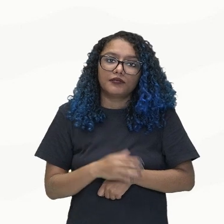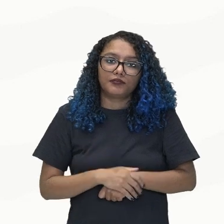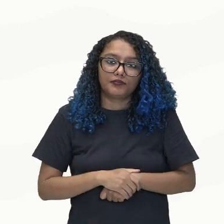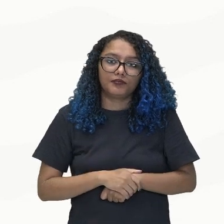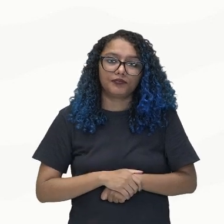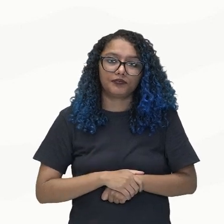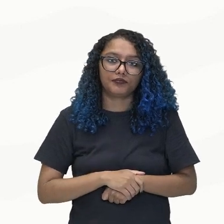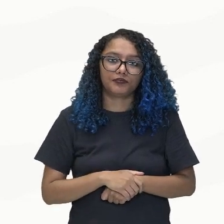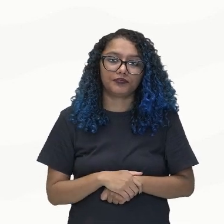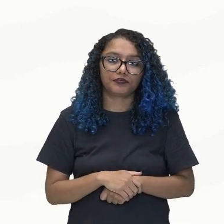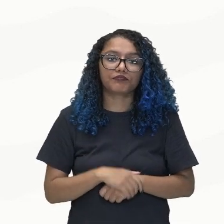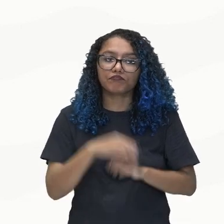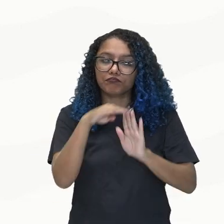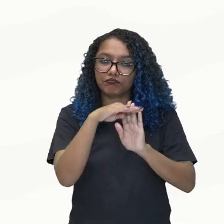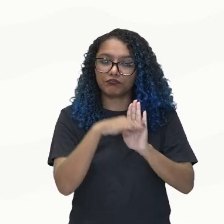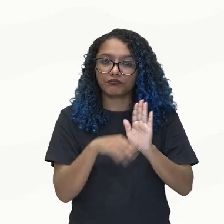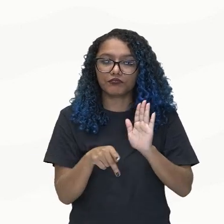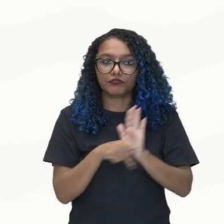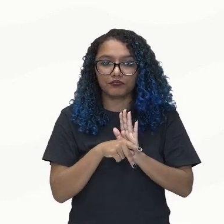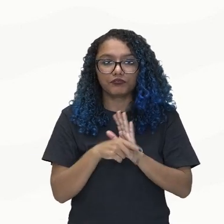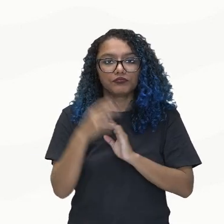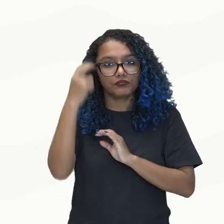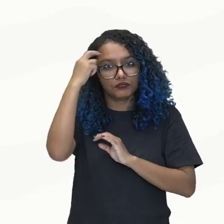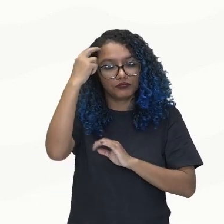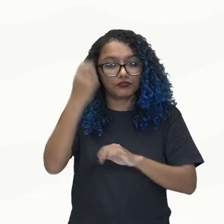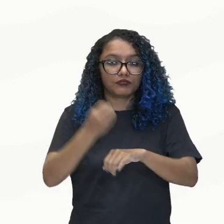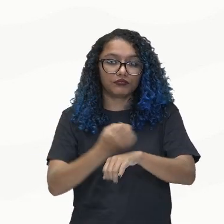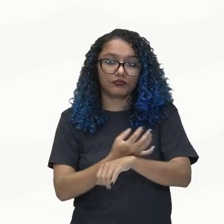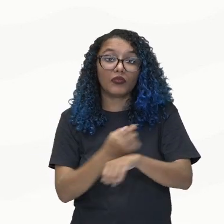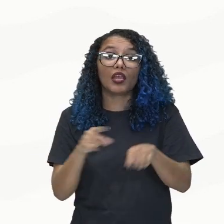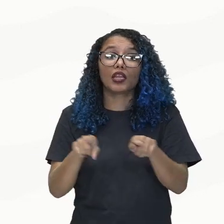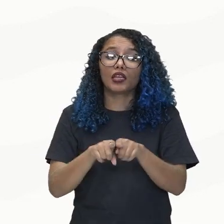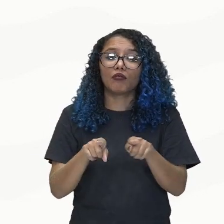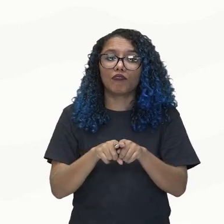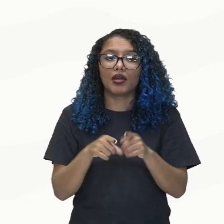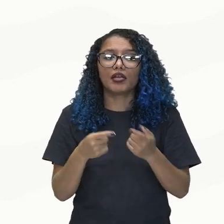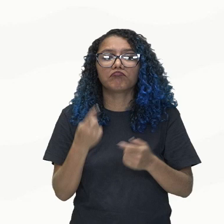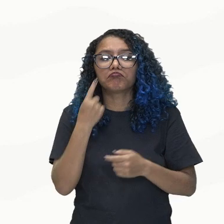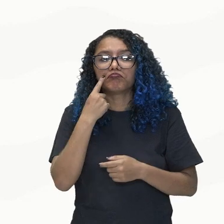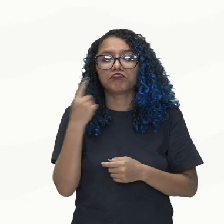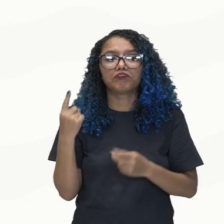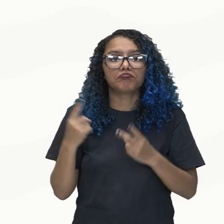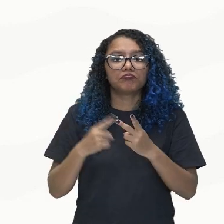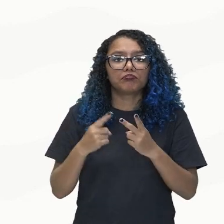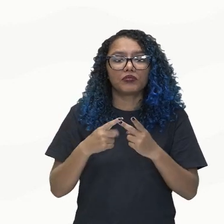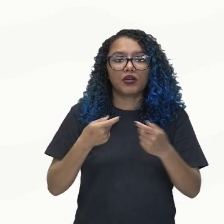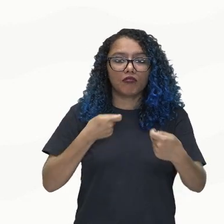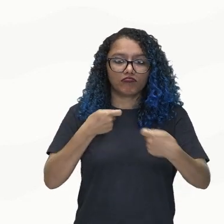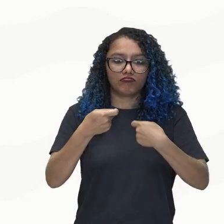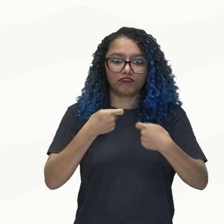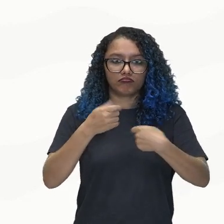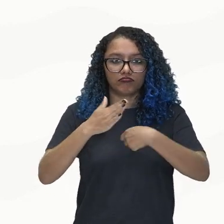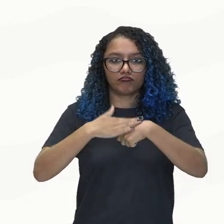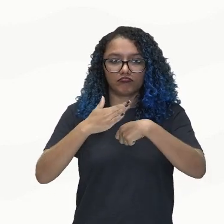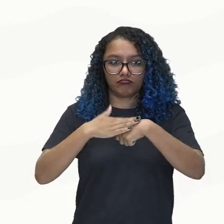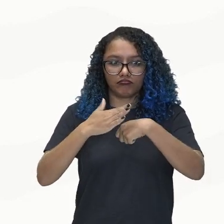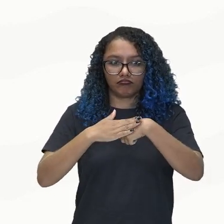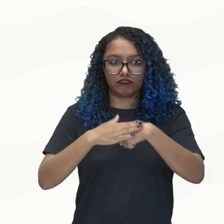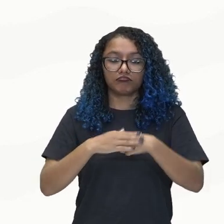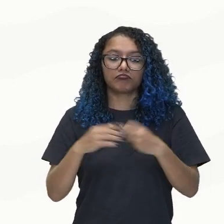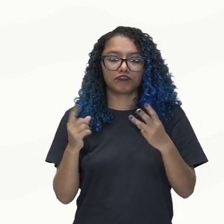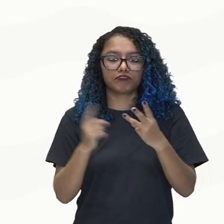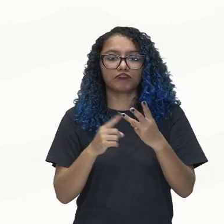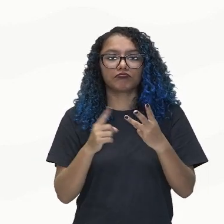A autorregulação, eu vou controlar as minhas emoções. A automotivação,